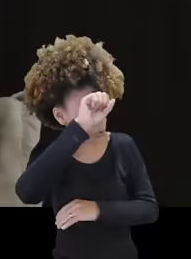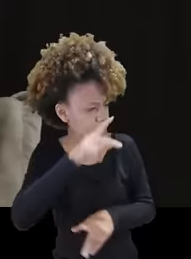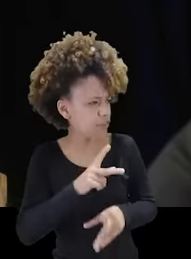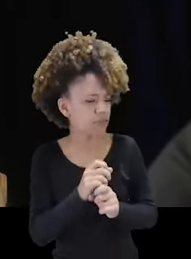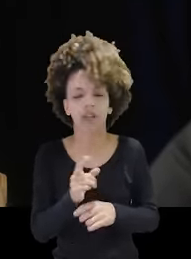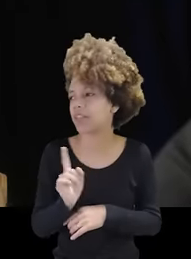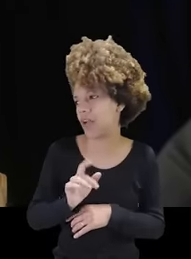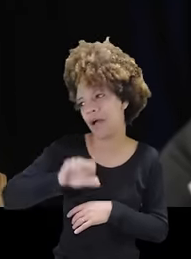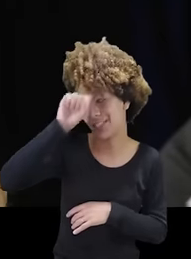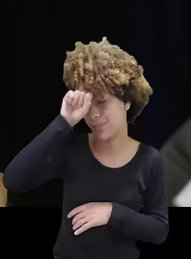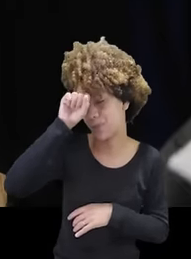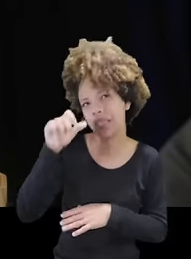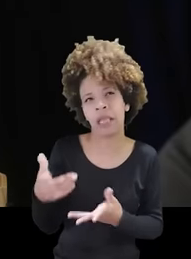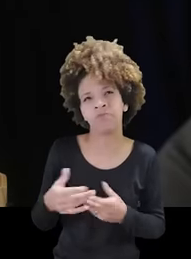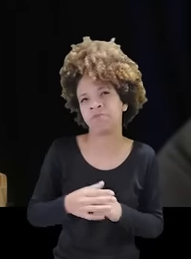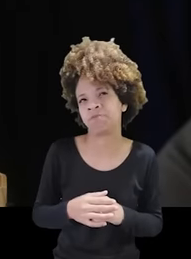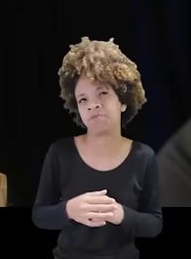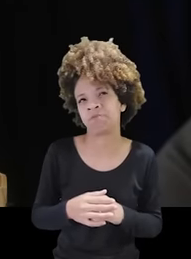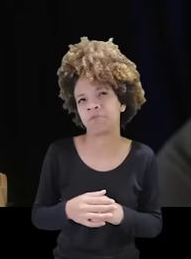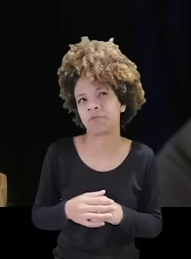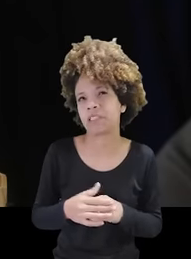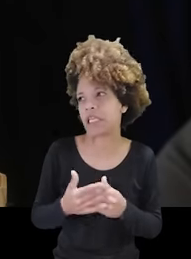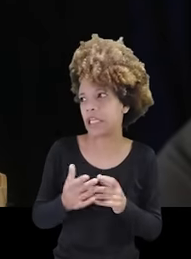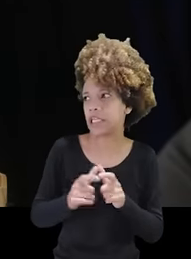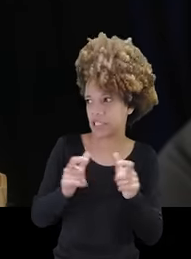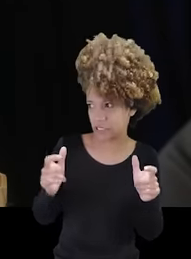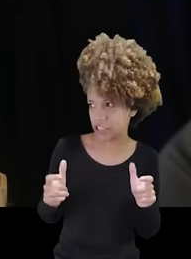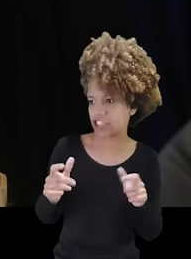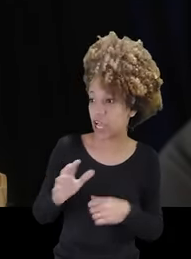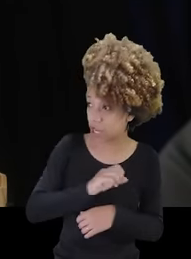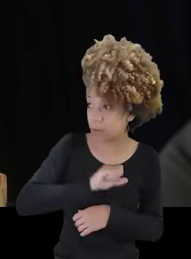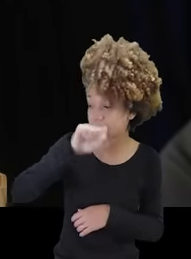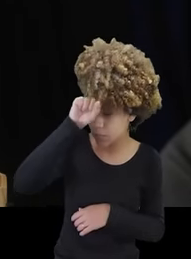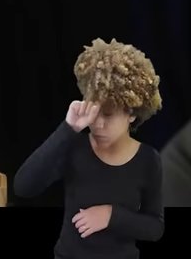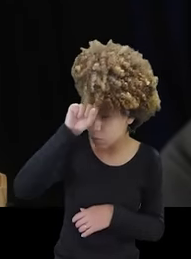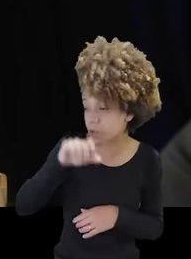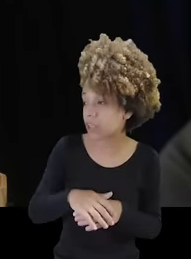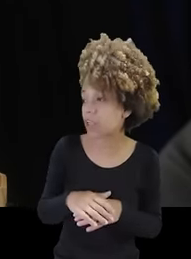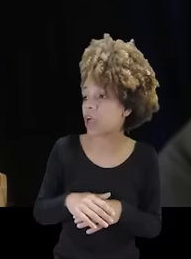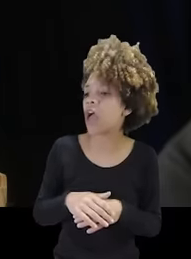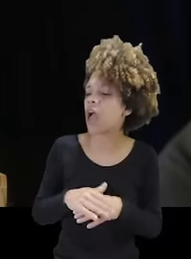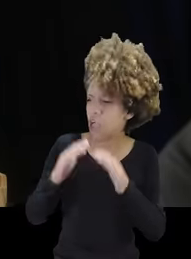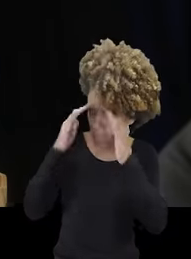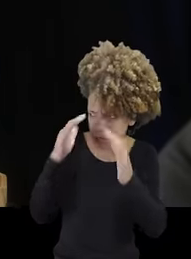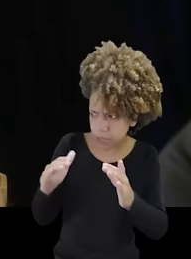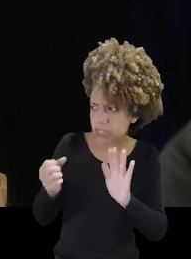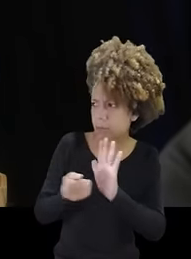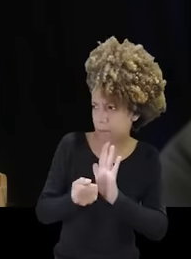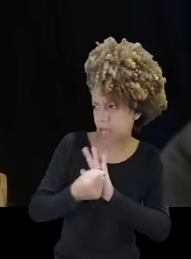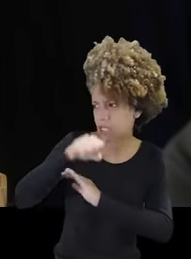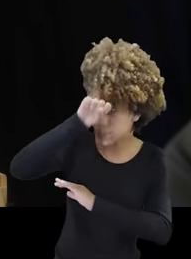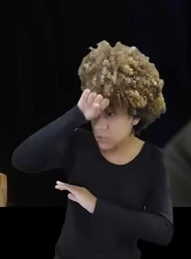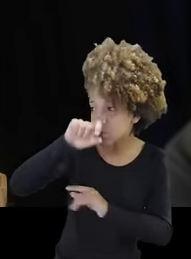muito é assim é uma parada bem grande que o pessoal ama Samsung muito respeito pela